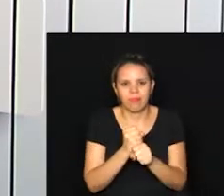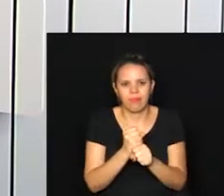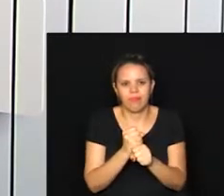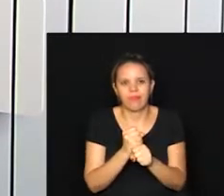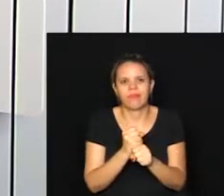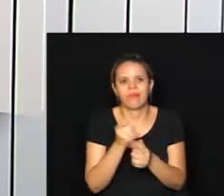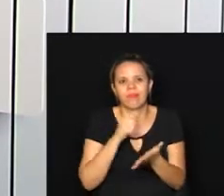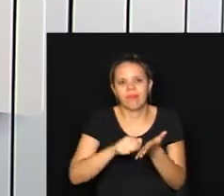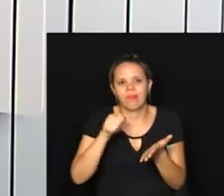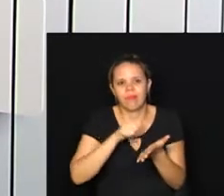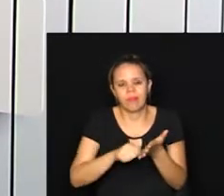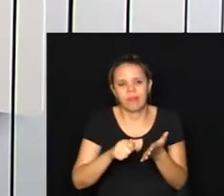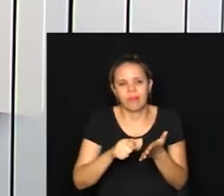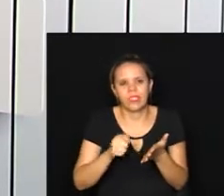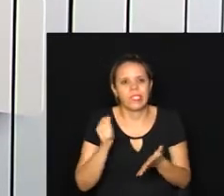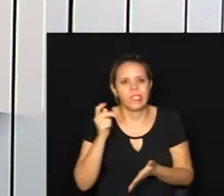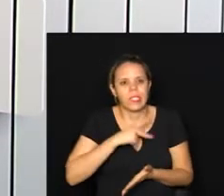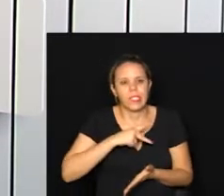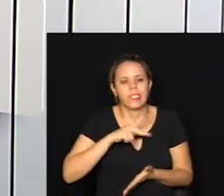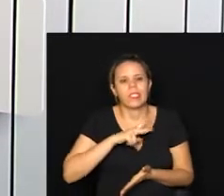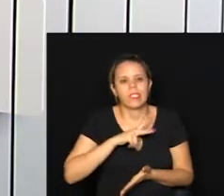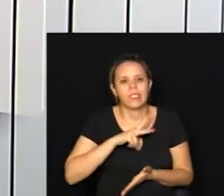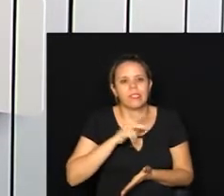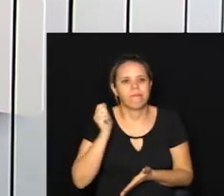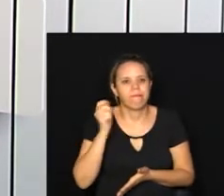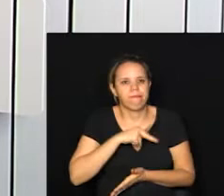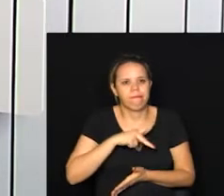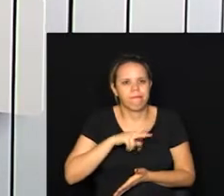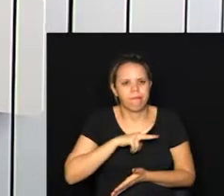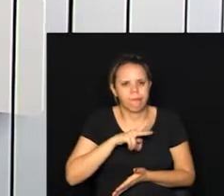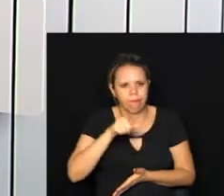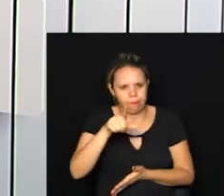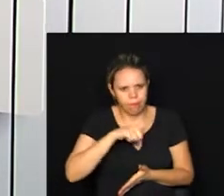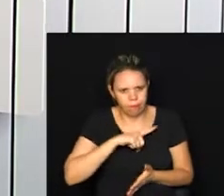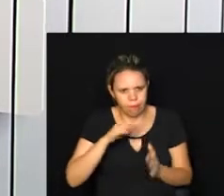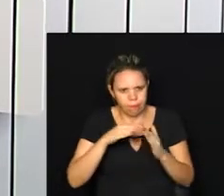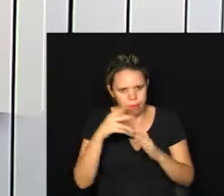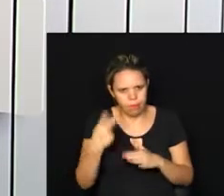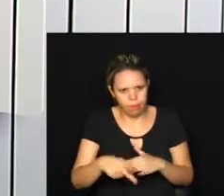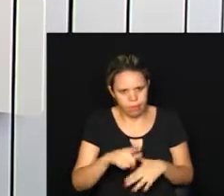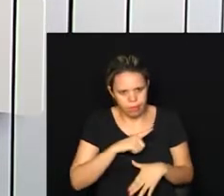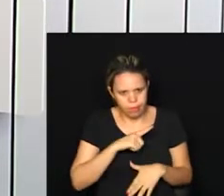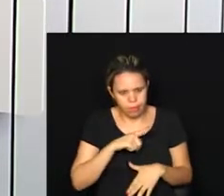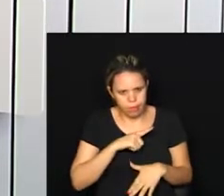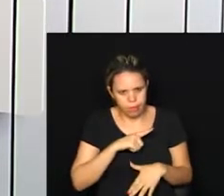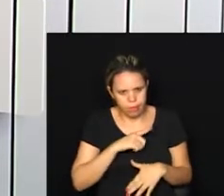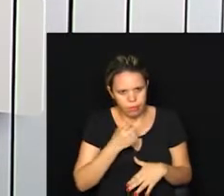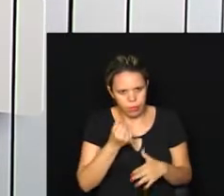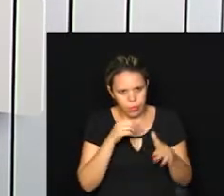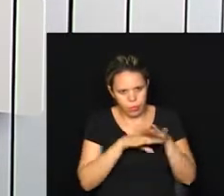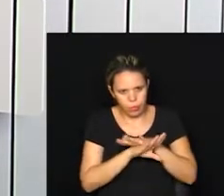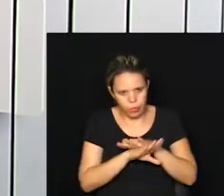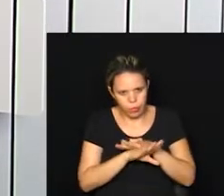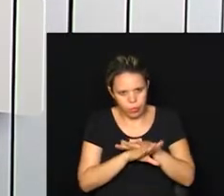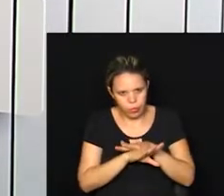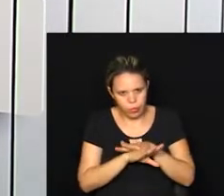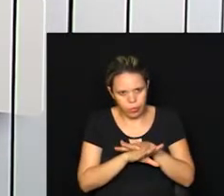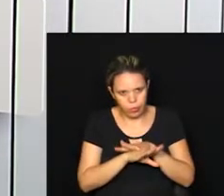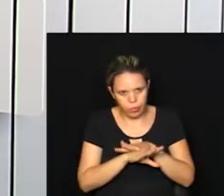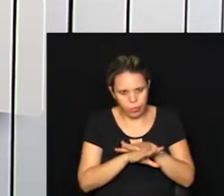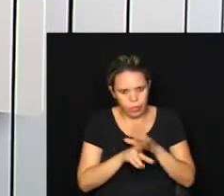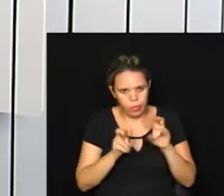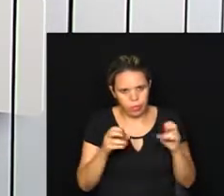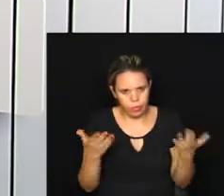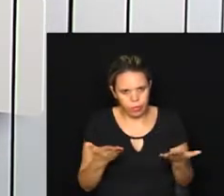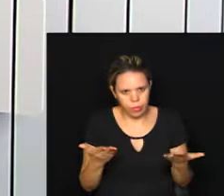Lápis sobre previdência privada. Você sabe o que é? Você tem aí na sua residência? Você tem esse dinheiro guardado? Então é o assunto